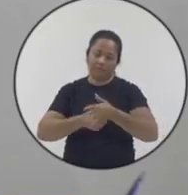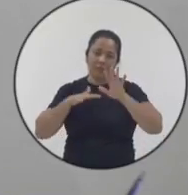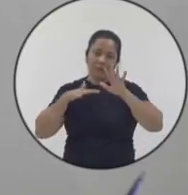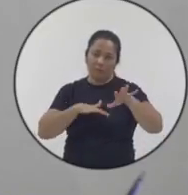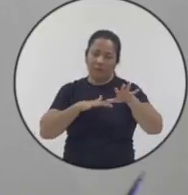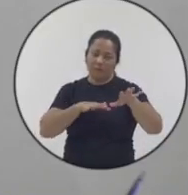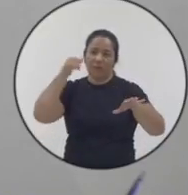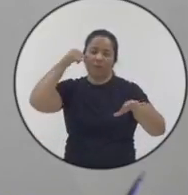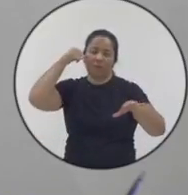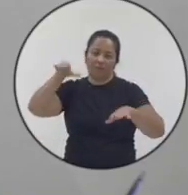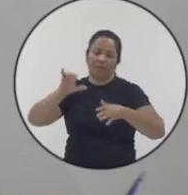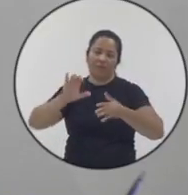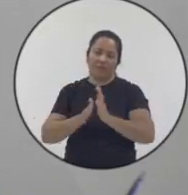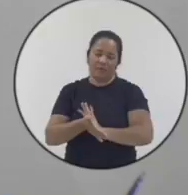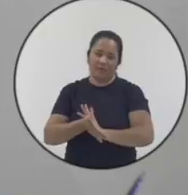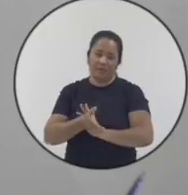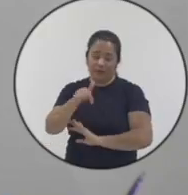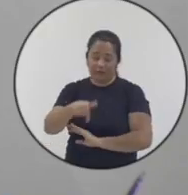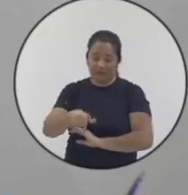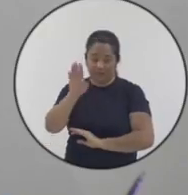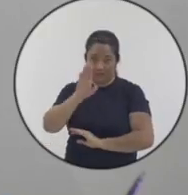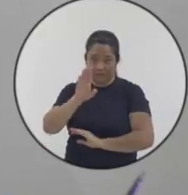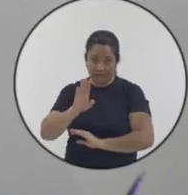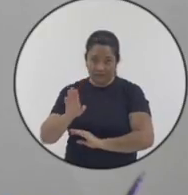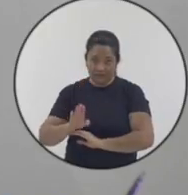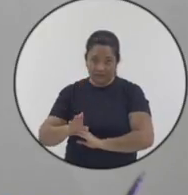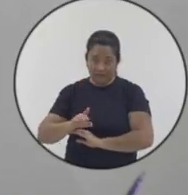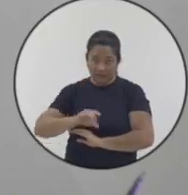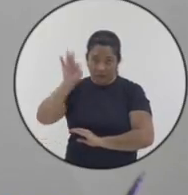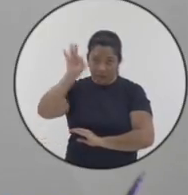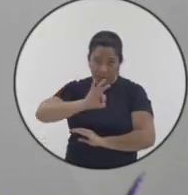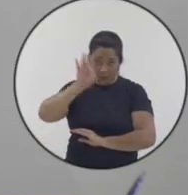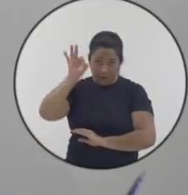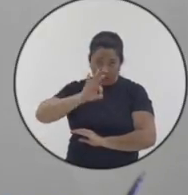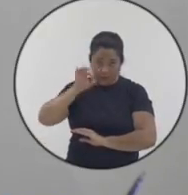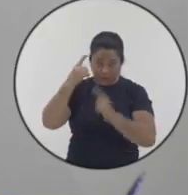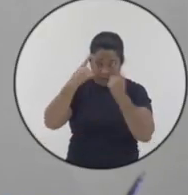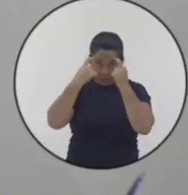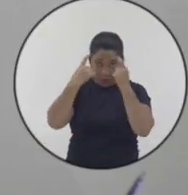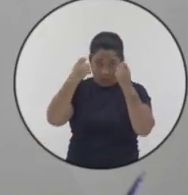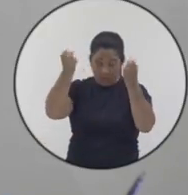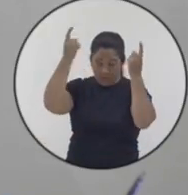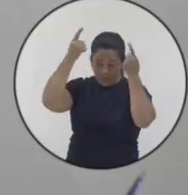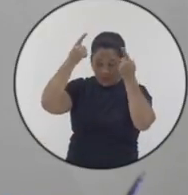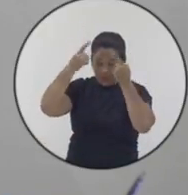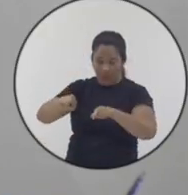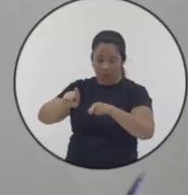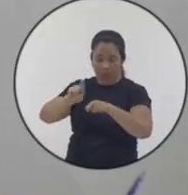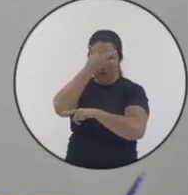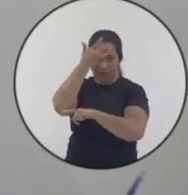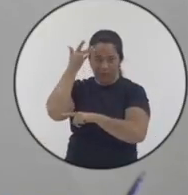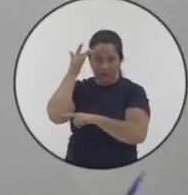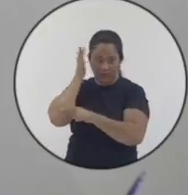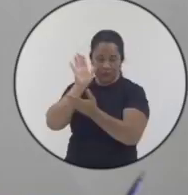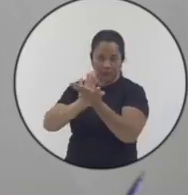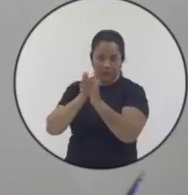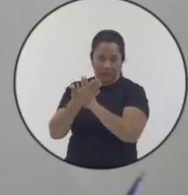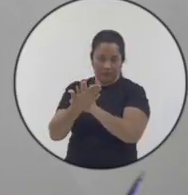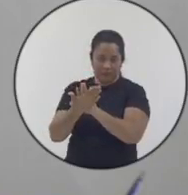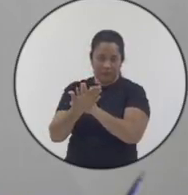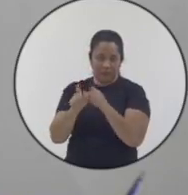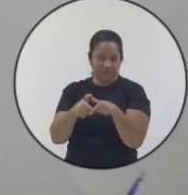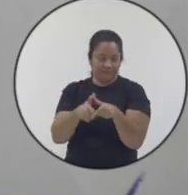nesse país, onde os índices de letalidade de violência a pessoas travestis e transexuais, se nesse